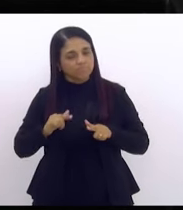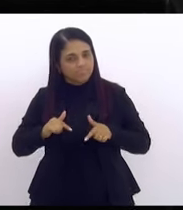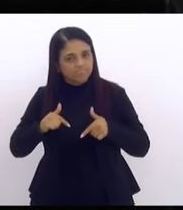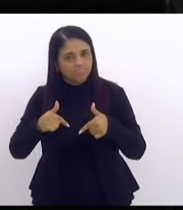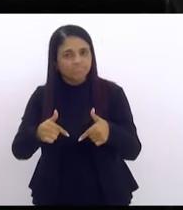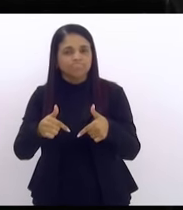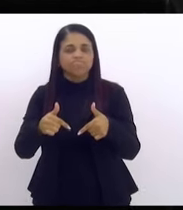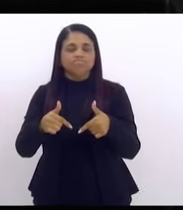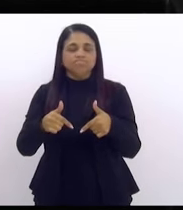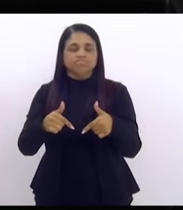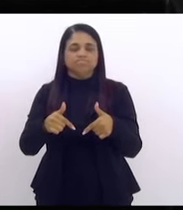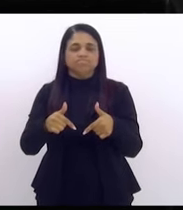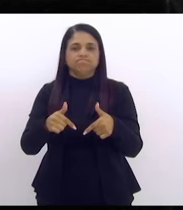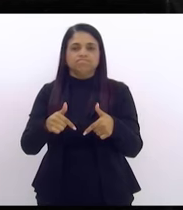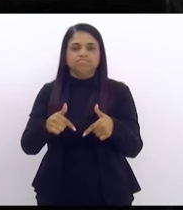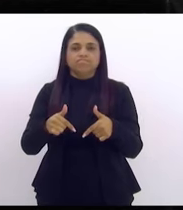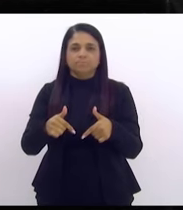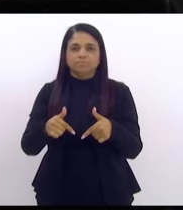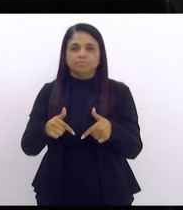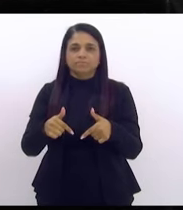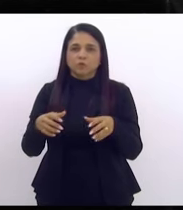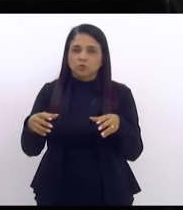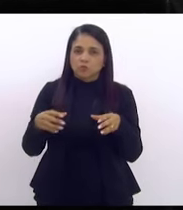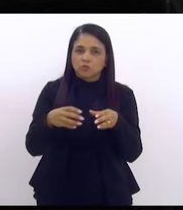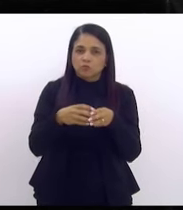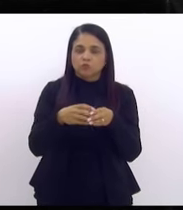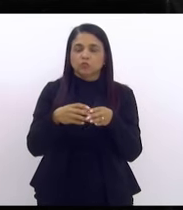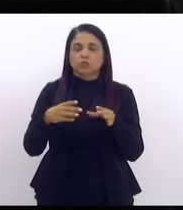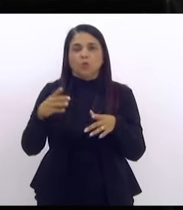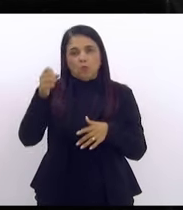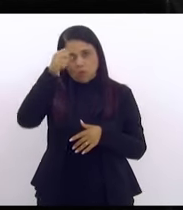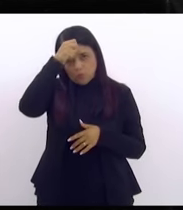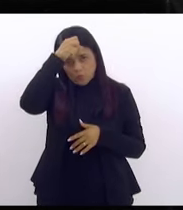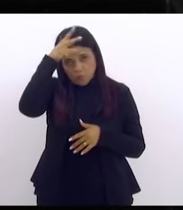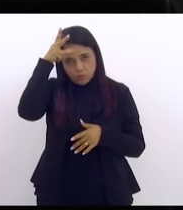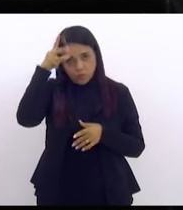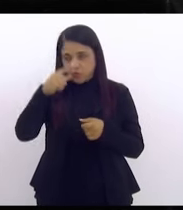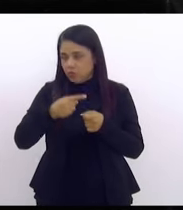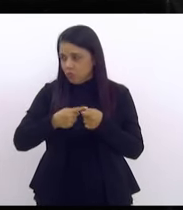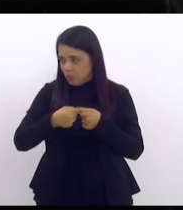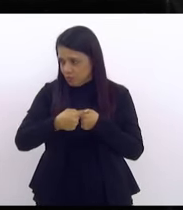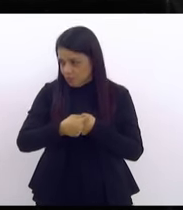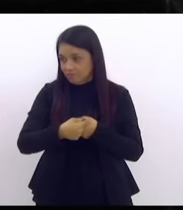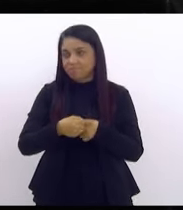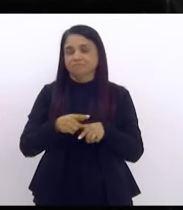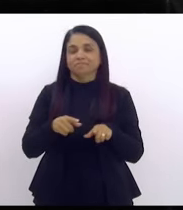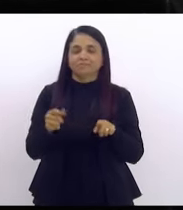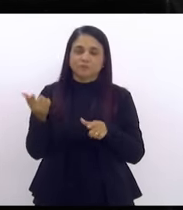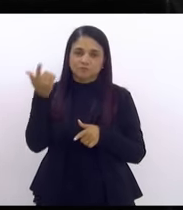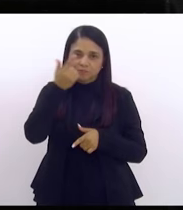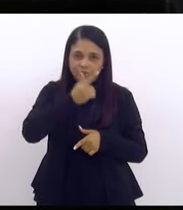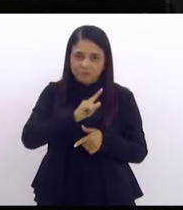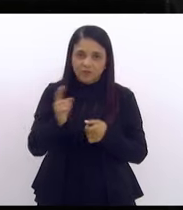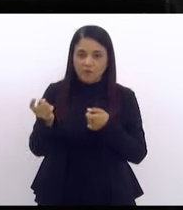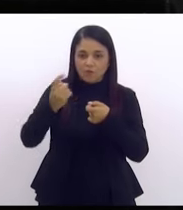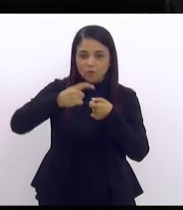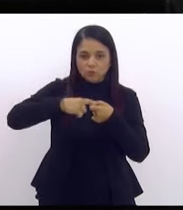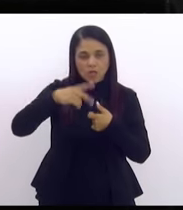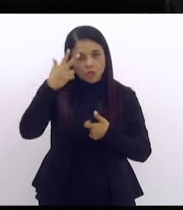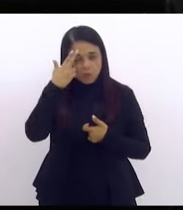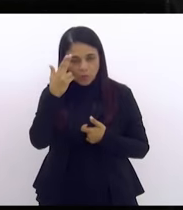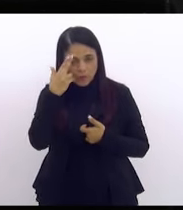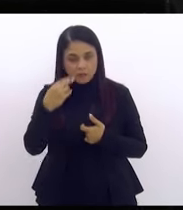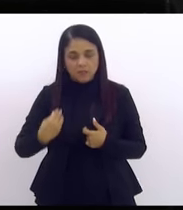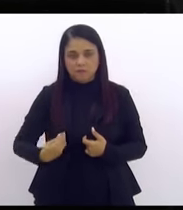empenhados, não é, nesta ação em conjunto com o município de Angra dos Reis para restabelecer a normalidade,